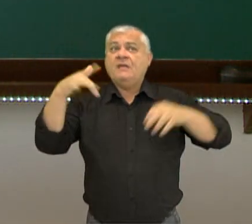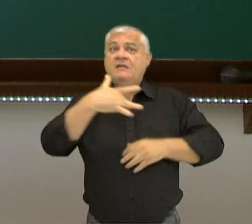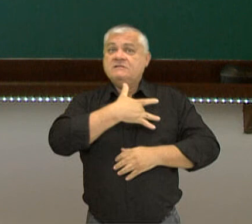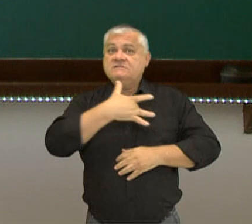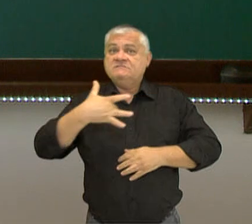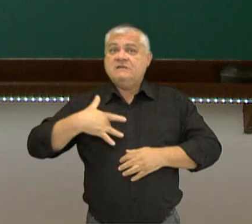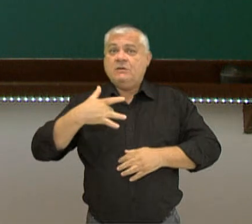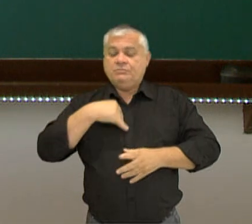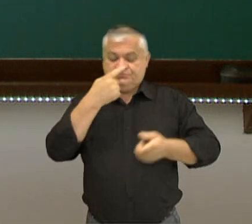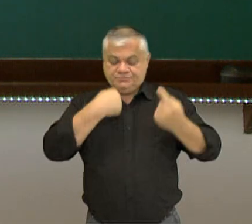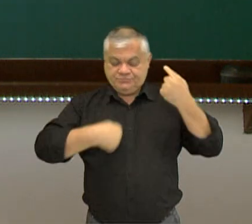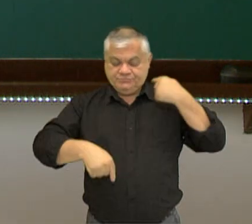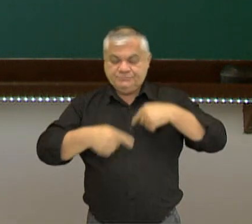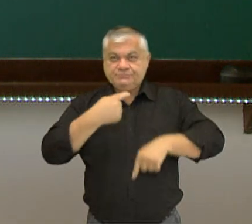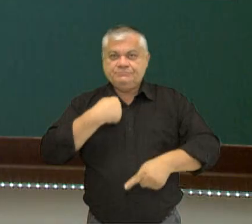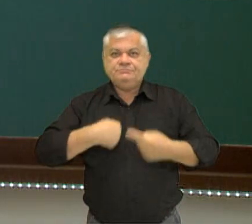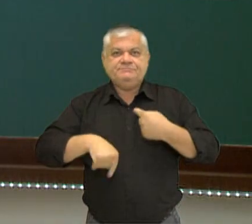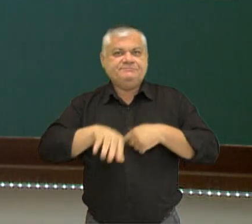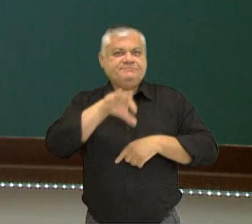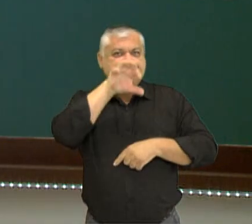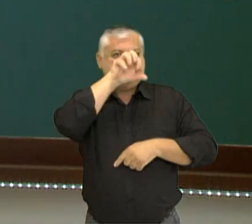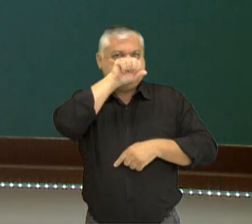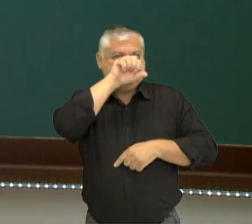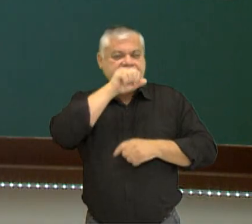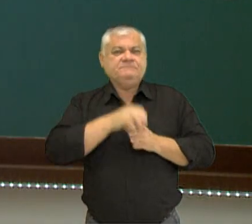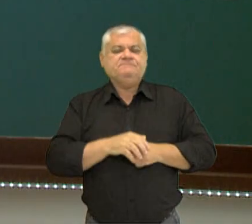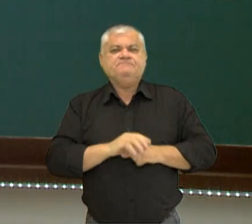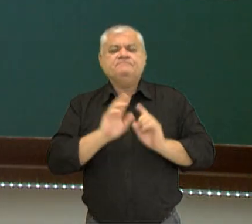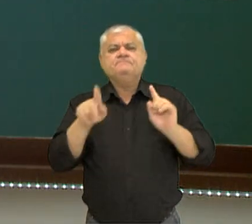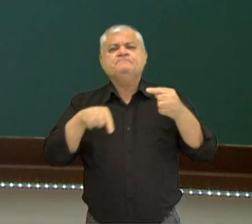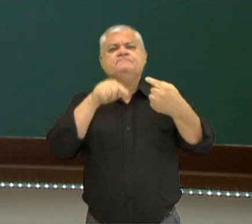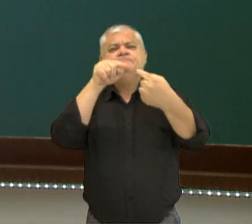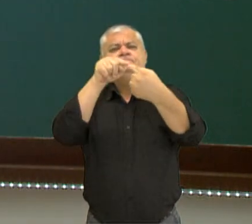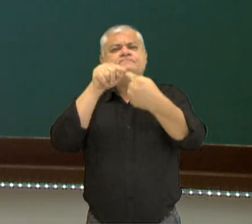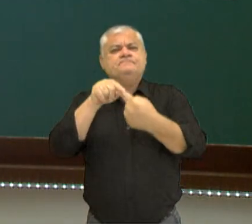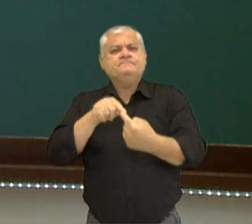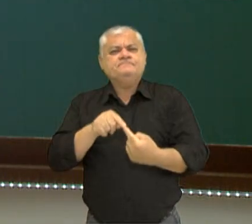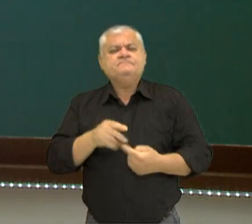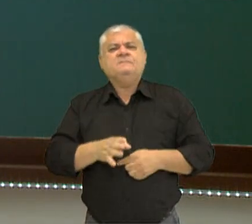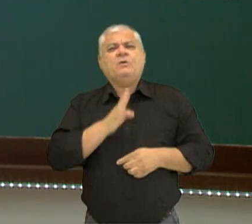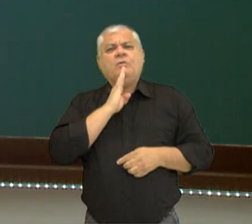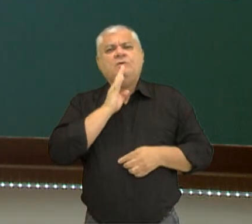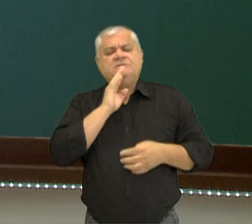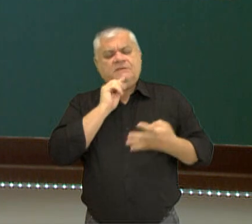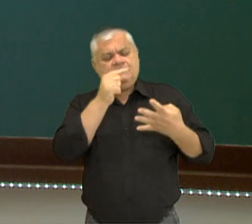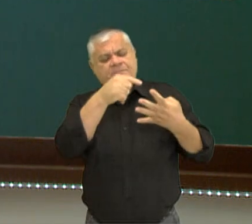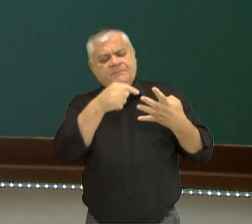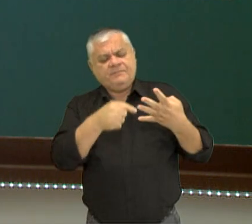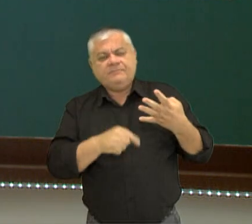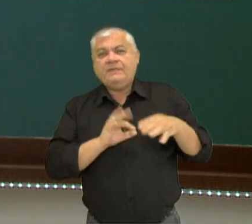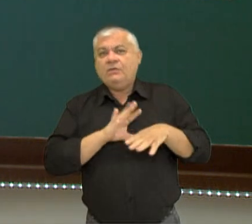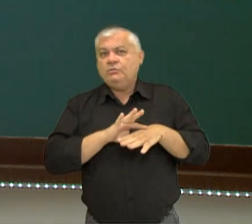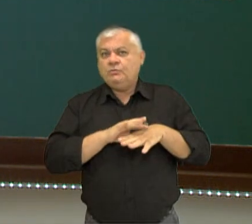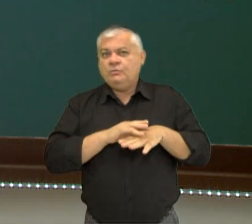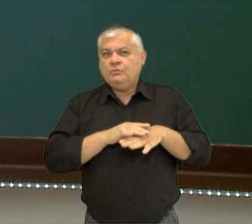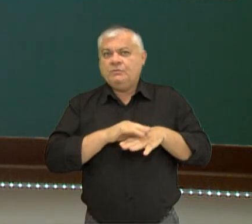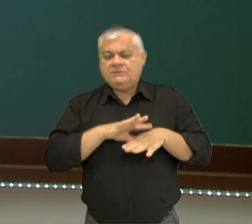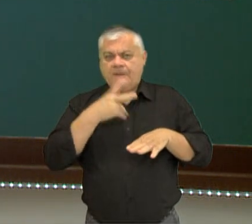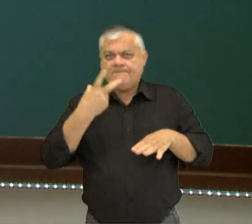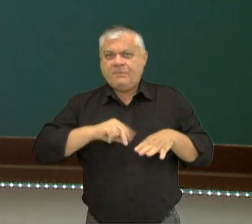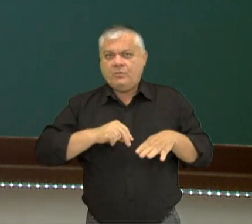do sistema respiratório. Os objetivos, então, conhecer algumas doenças que afetam esse